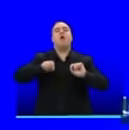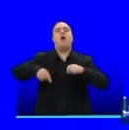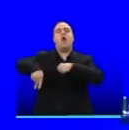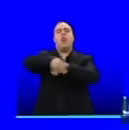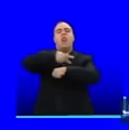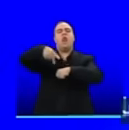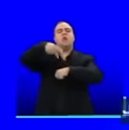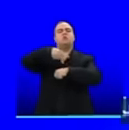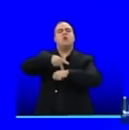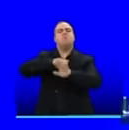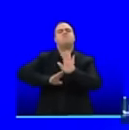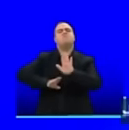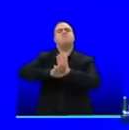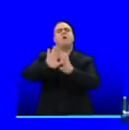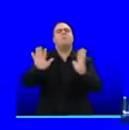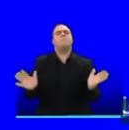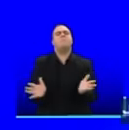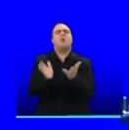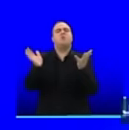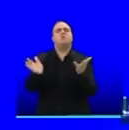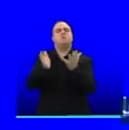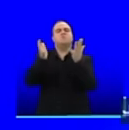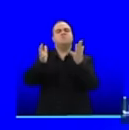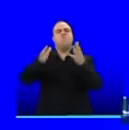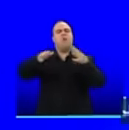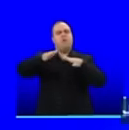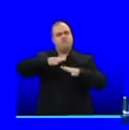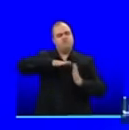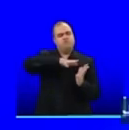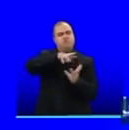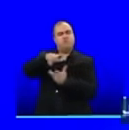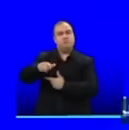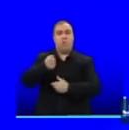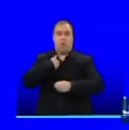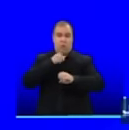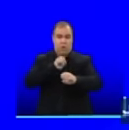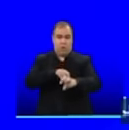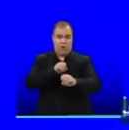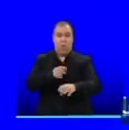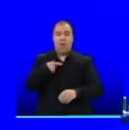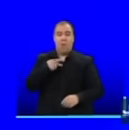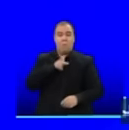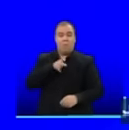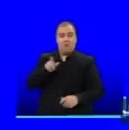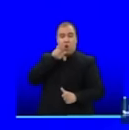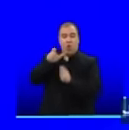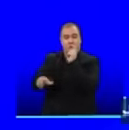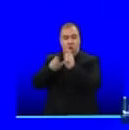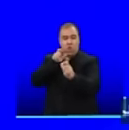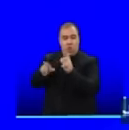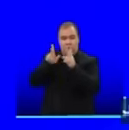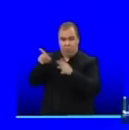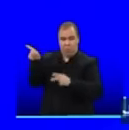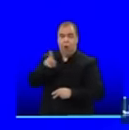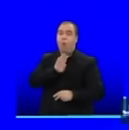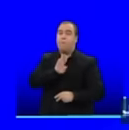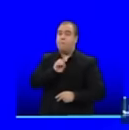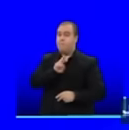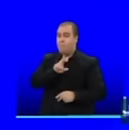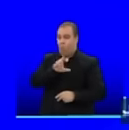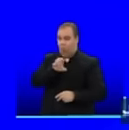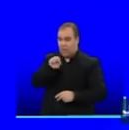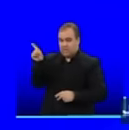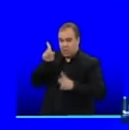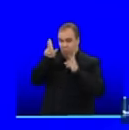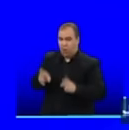empresas sem que essas empresas tenham um custo. Eu sou educador. Que diabo de proposta é essa? Educação igual o Boulos, mas... Agora, uma bela porrada e uma